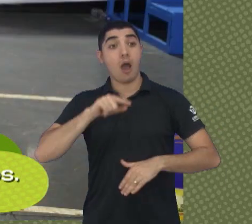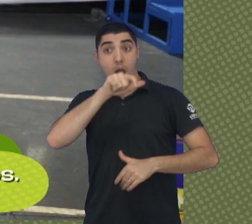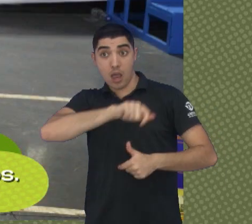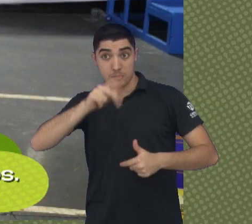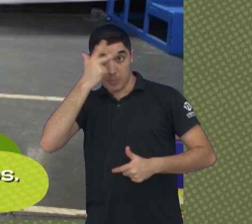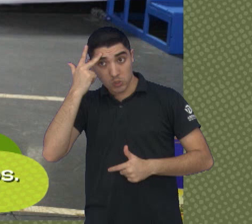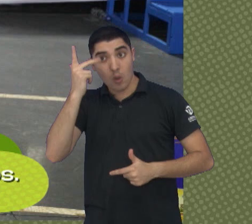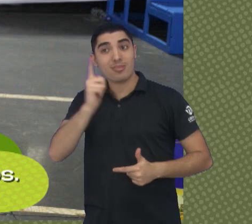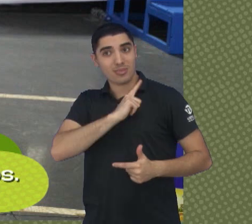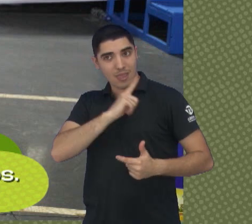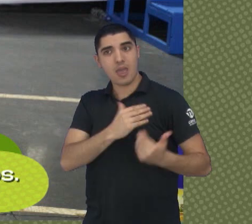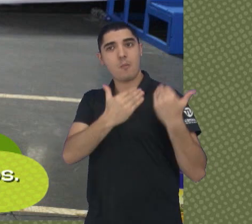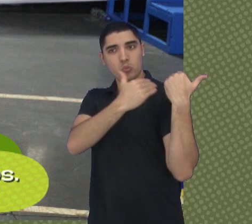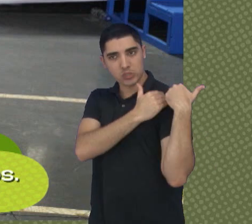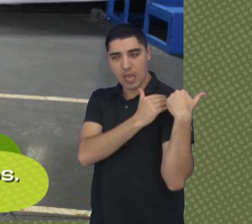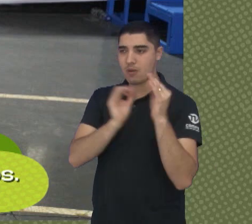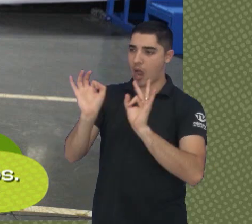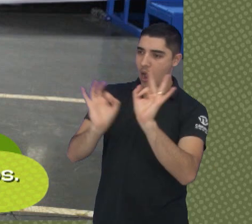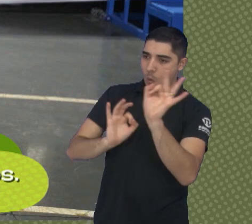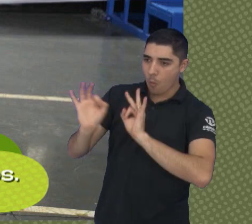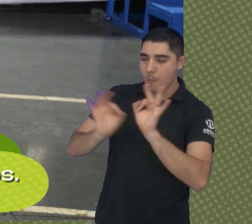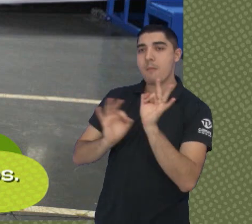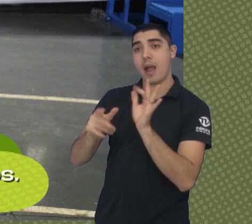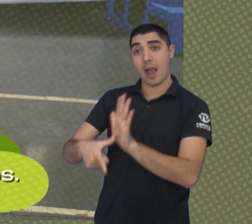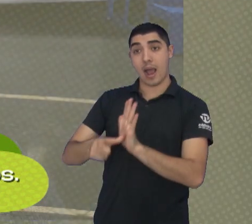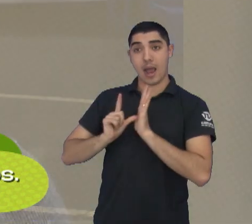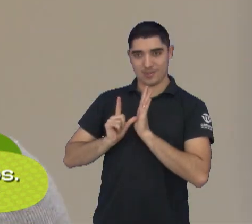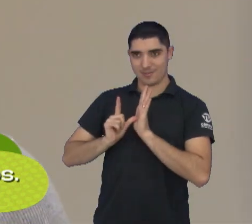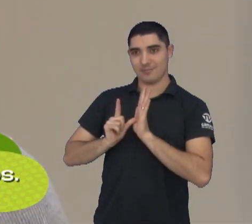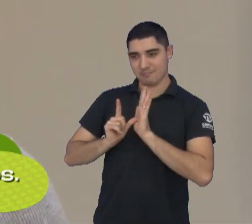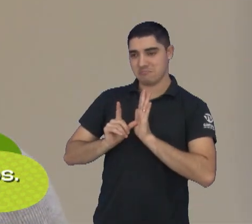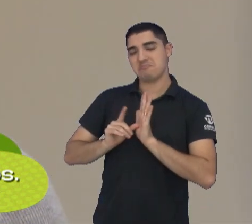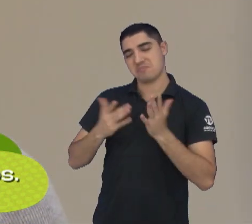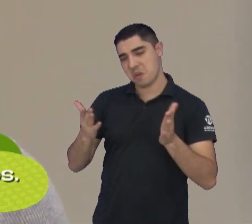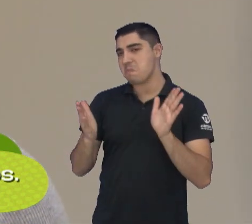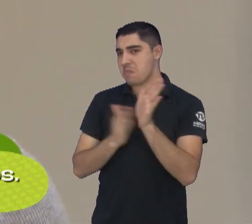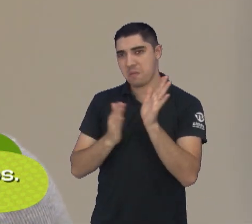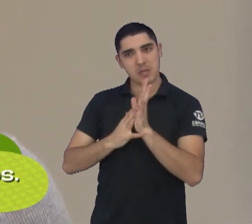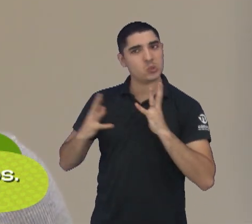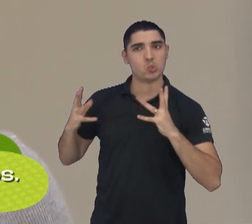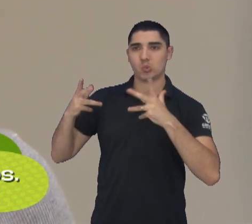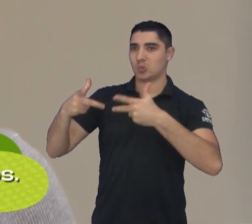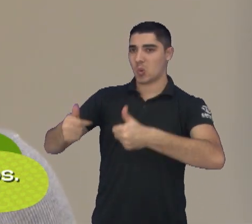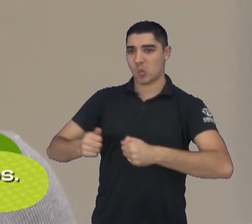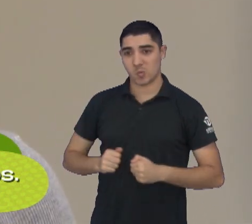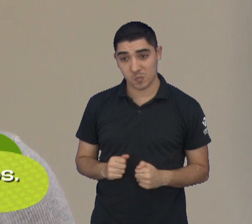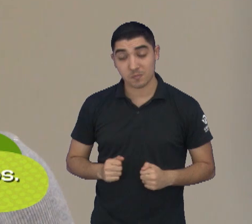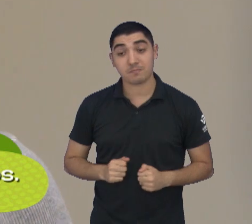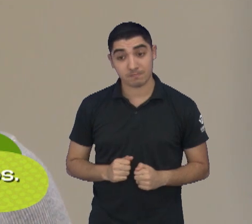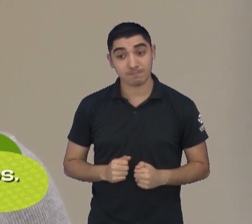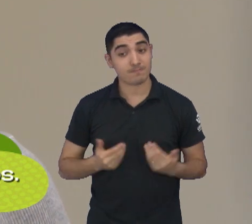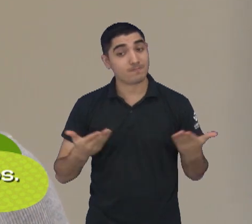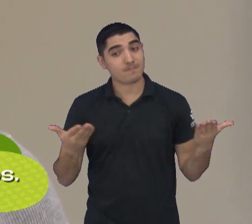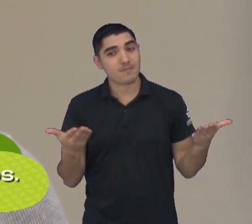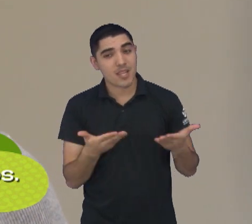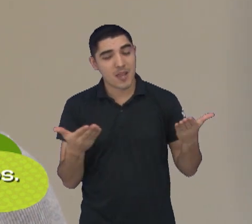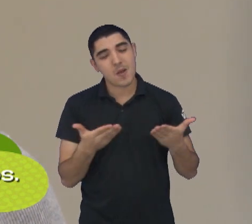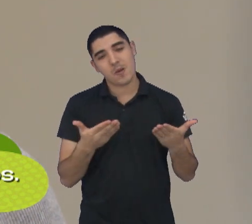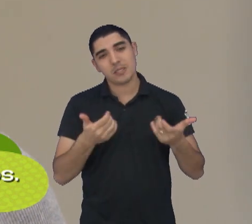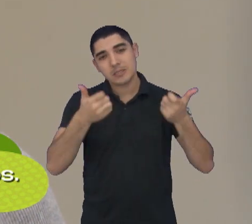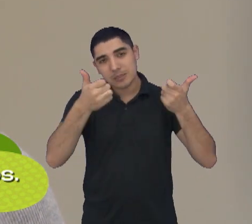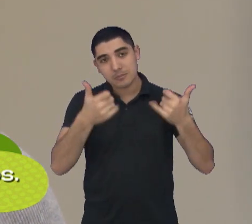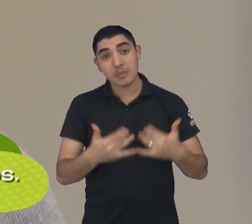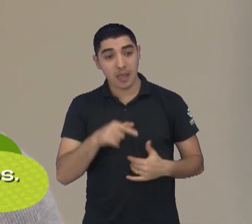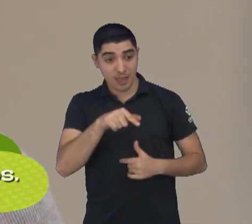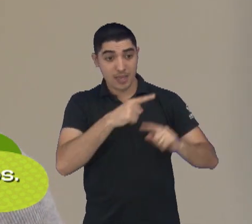essa equipe que participa está de parabéns. E agora, para a gente poder ressaltar que além dos